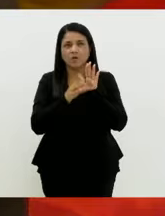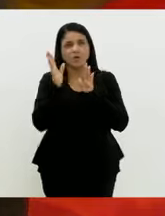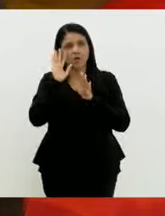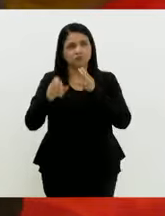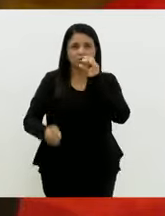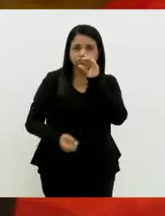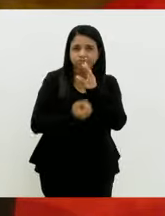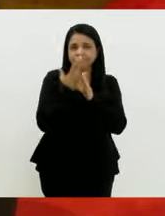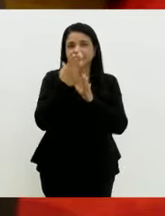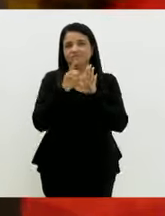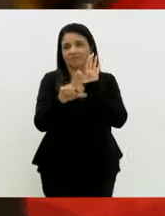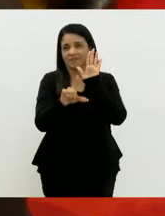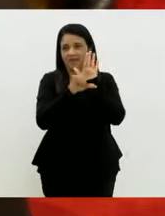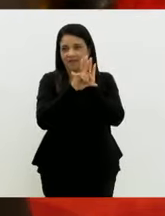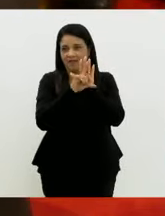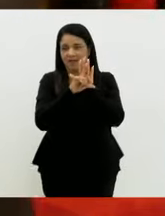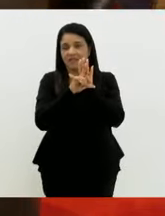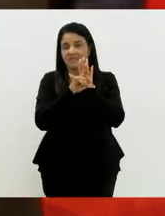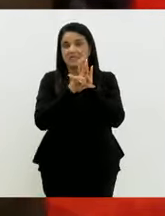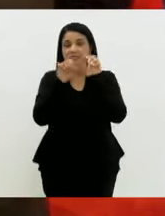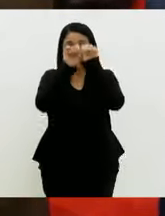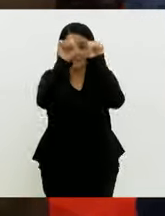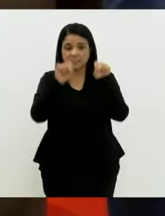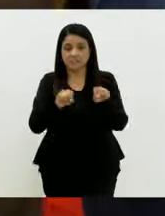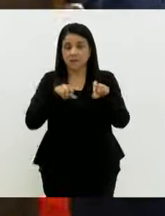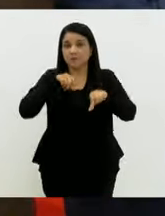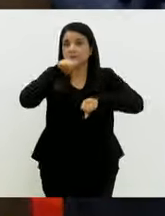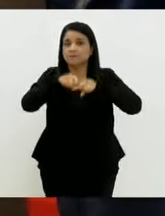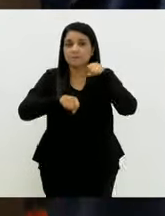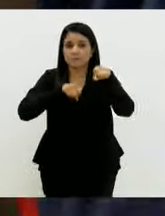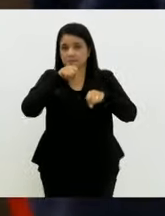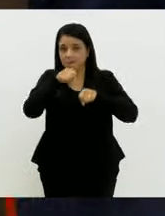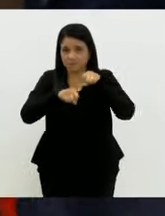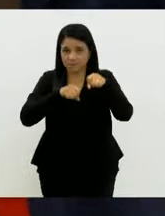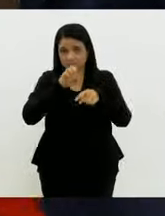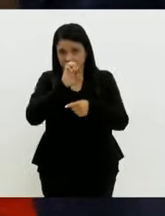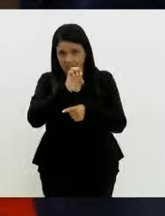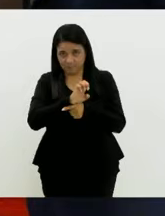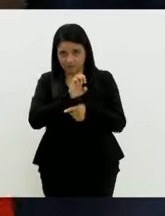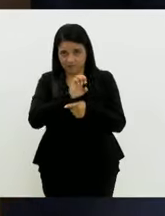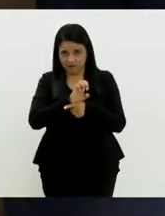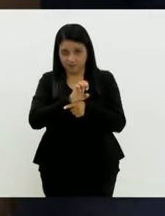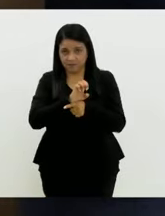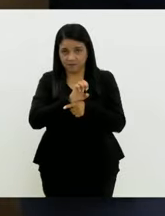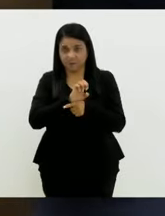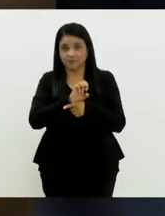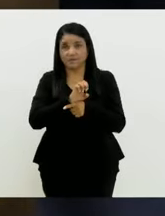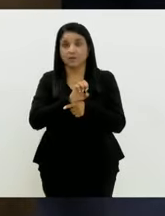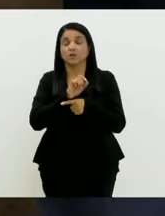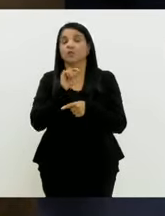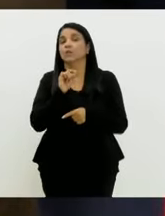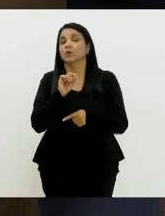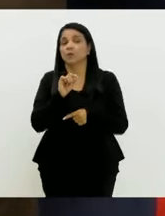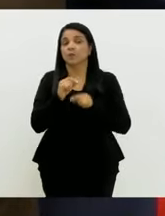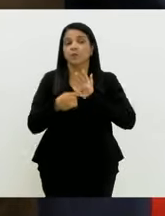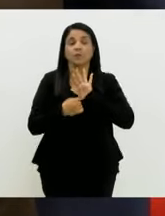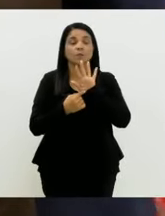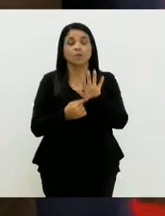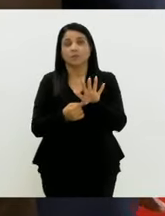sistema bicicletário estadual, que, entre outras coisas, determina que